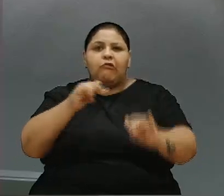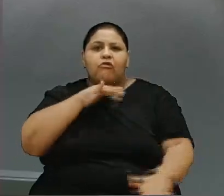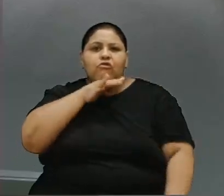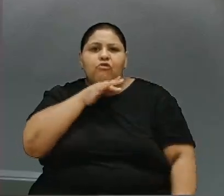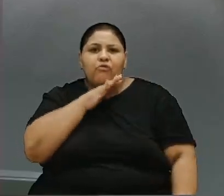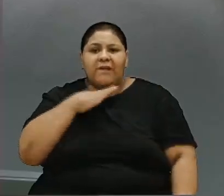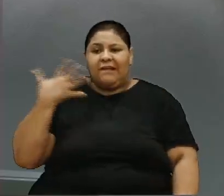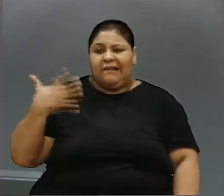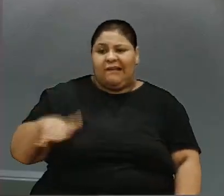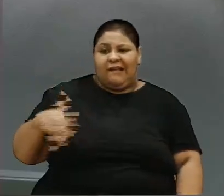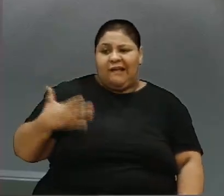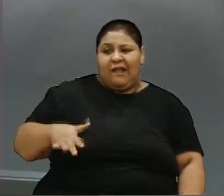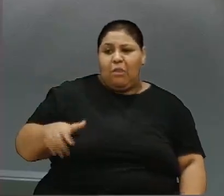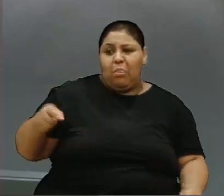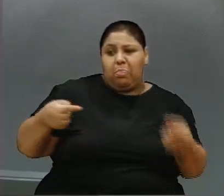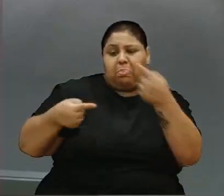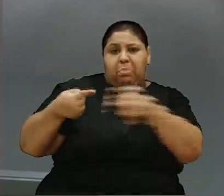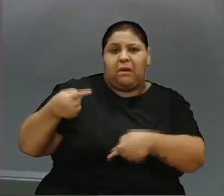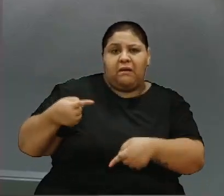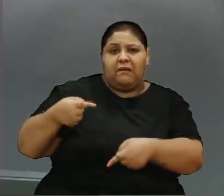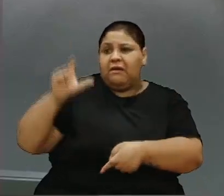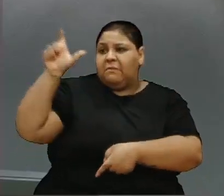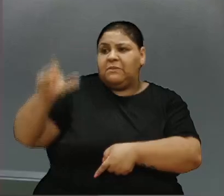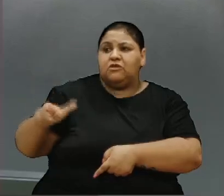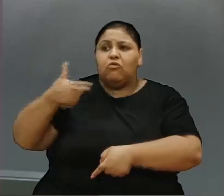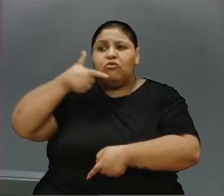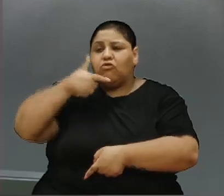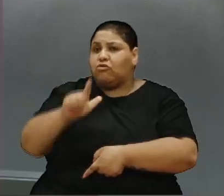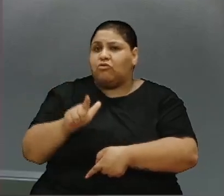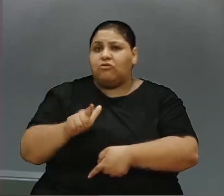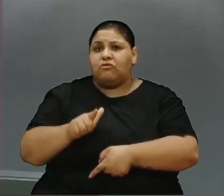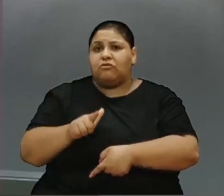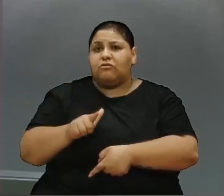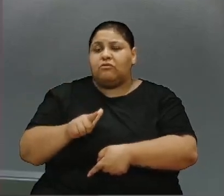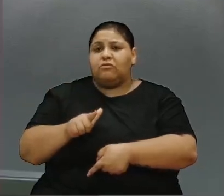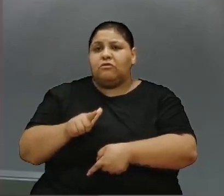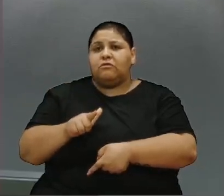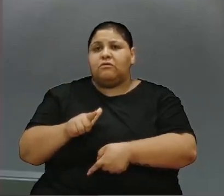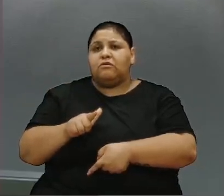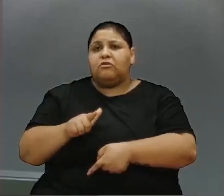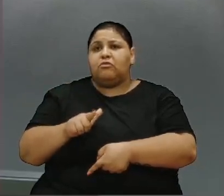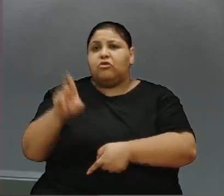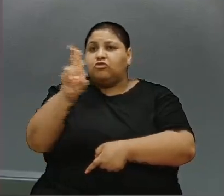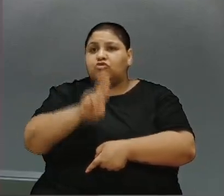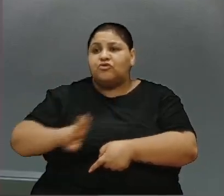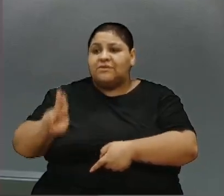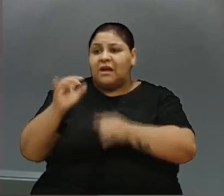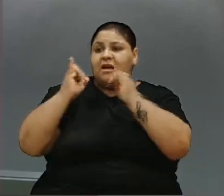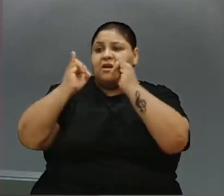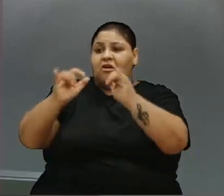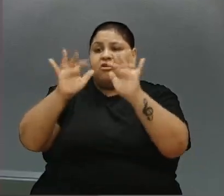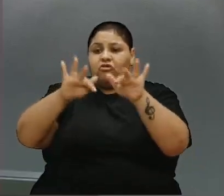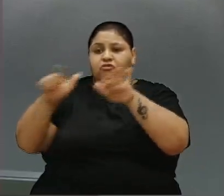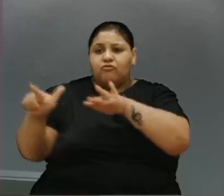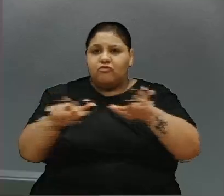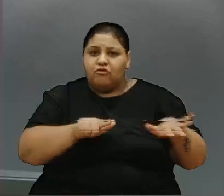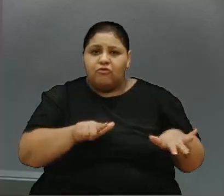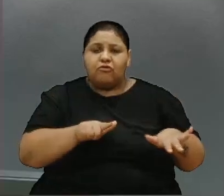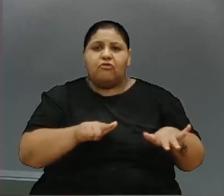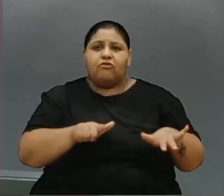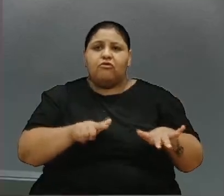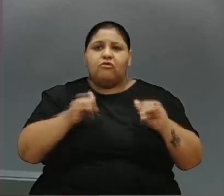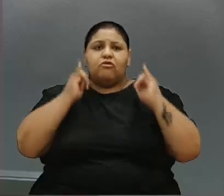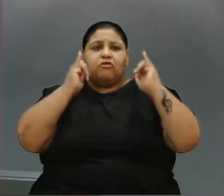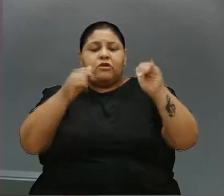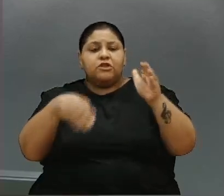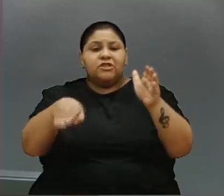de péssima qualidade, onde as pessoas não podem contar com o transporte final de semana, não podem contar com o transporte quando a gente vai chegando